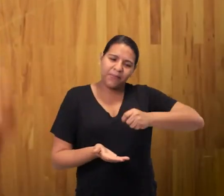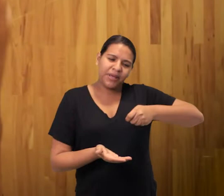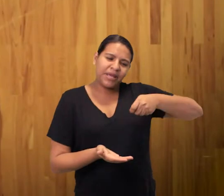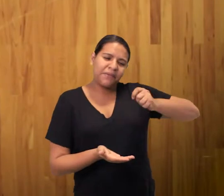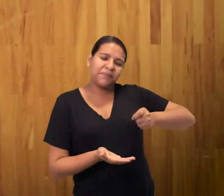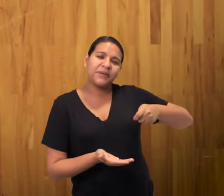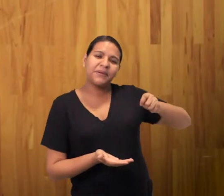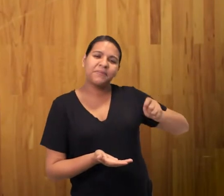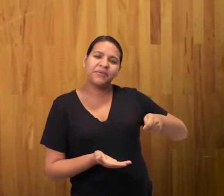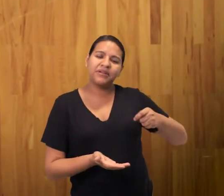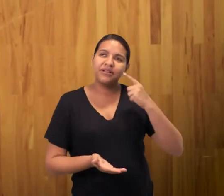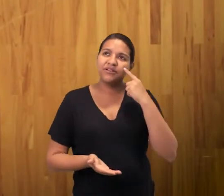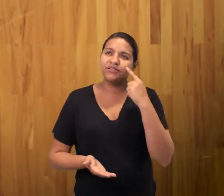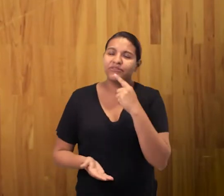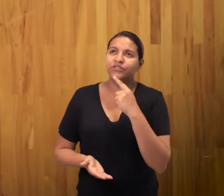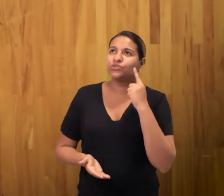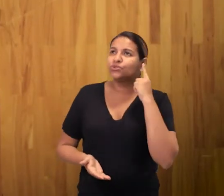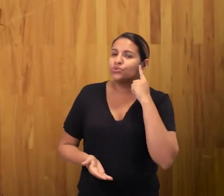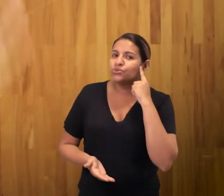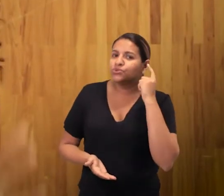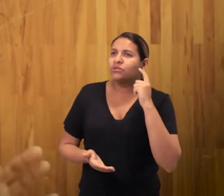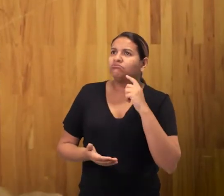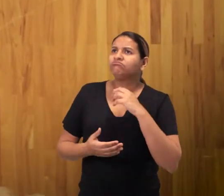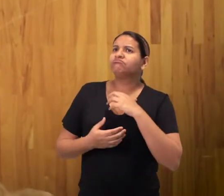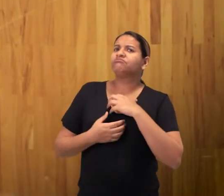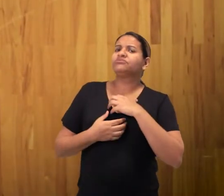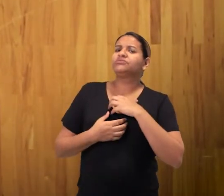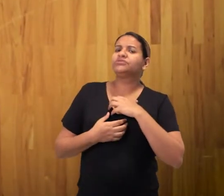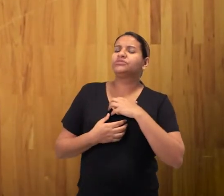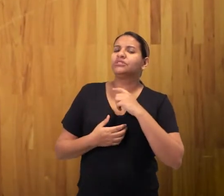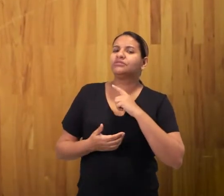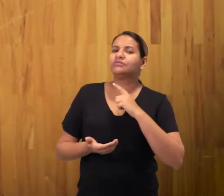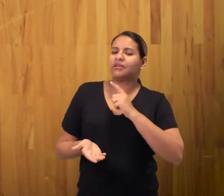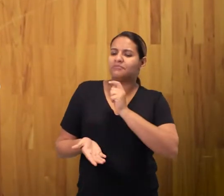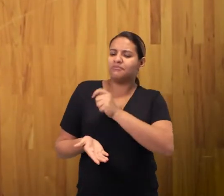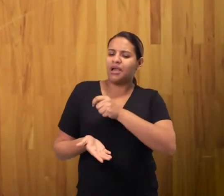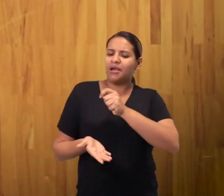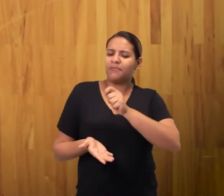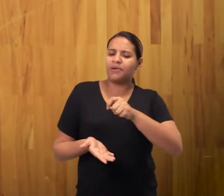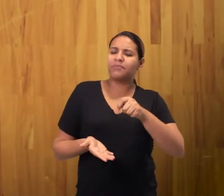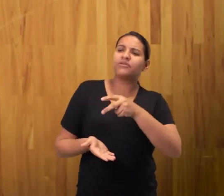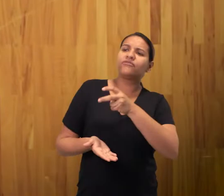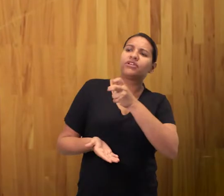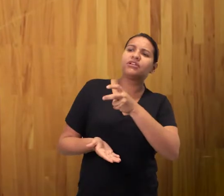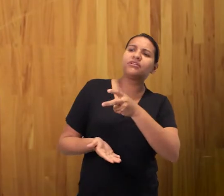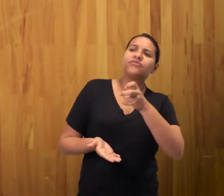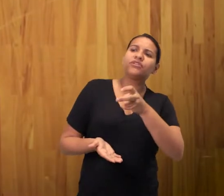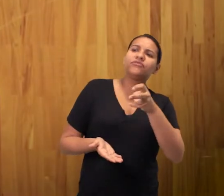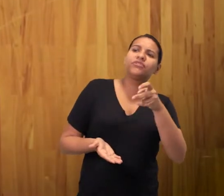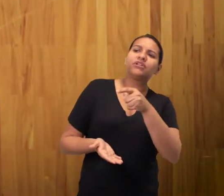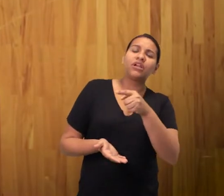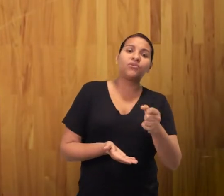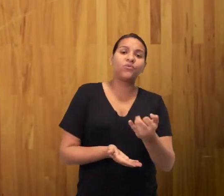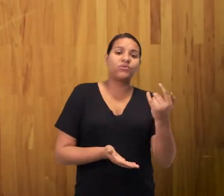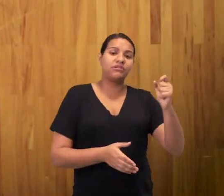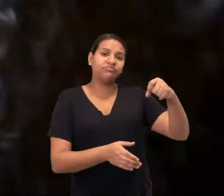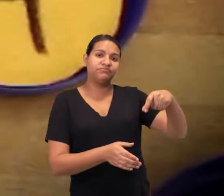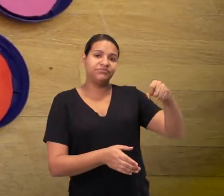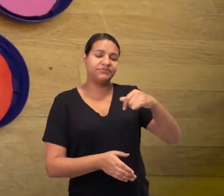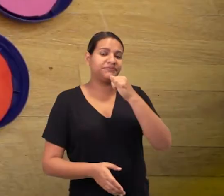Então, quantas vezes vocês ouvirem o som, você coloca essa quantidade de grãos dentro da tampinha. Vamos